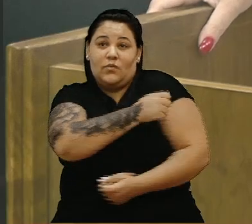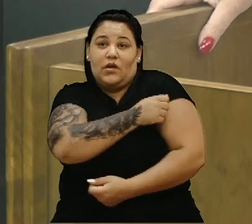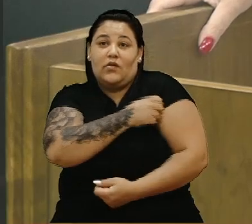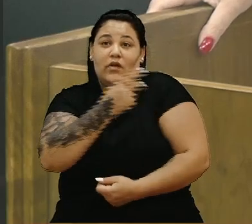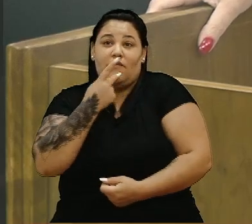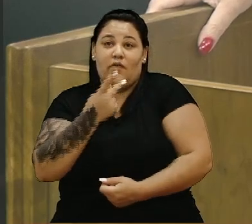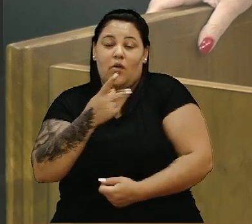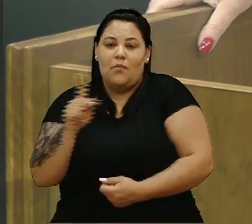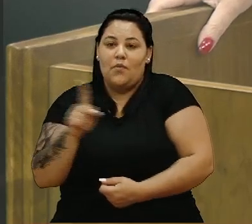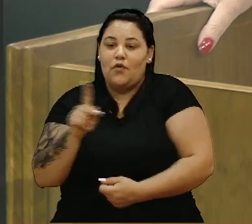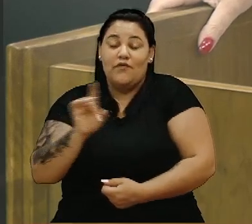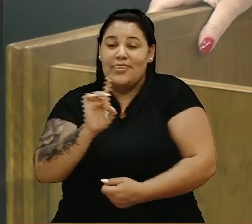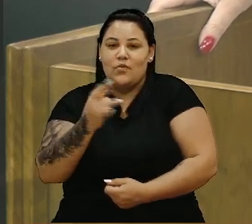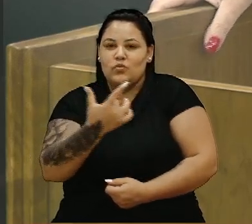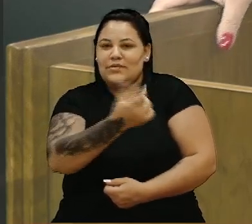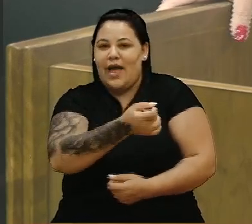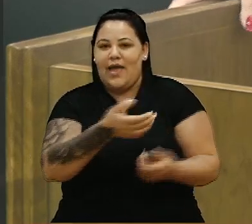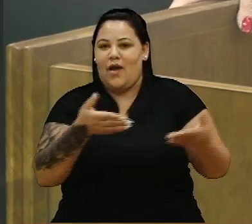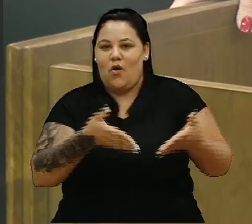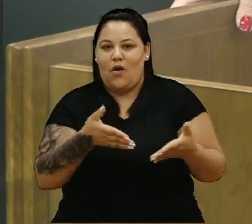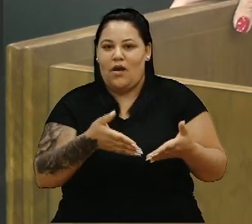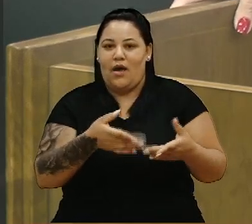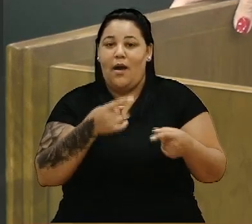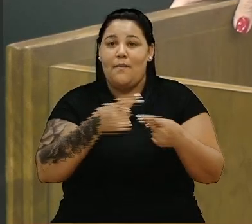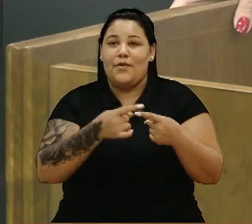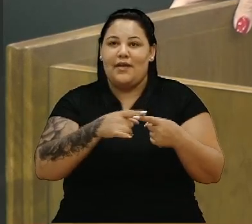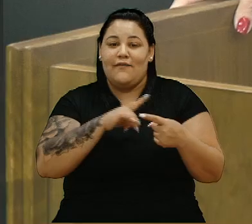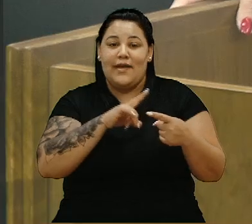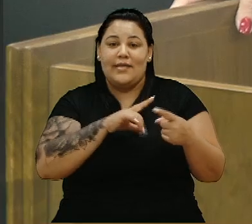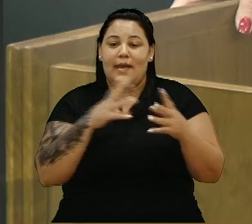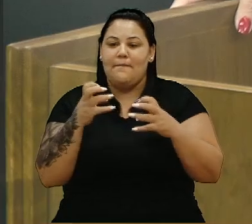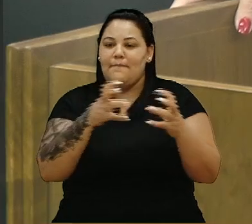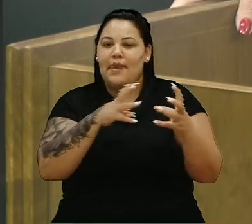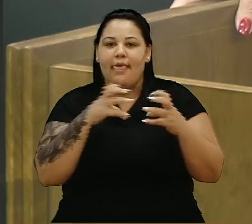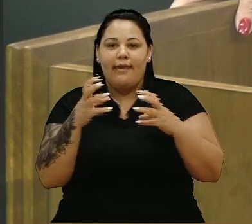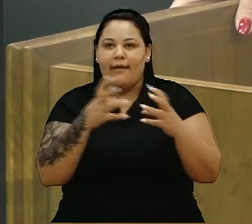não sai agora, porque vai ter briga ali,